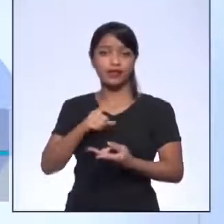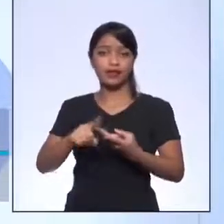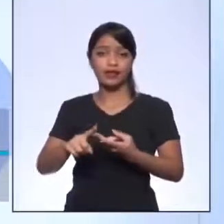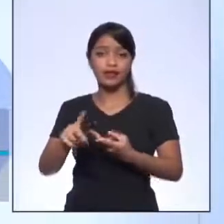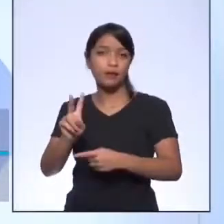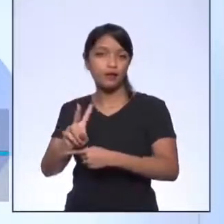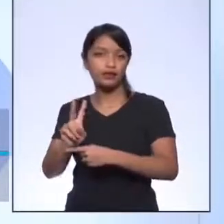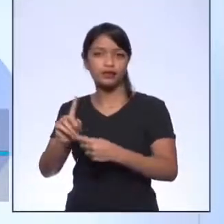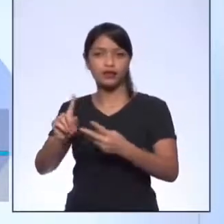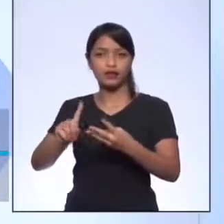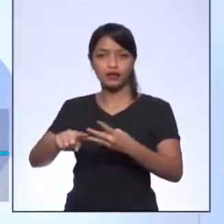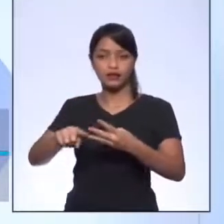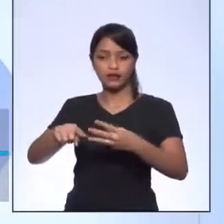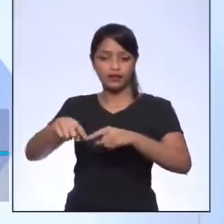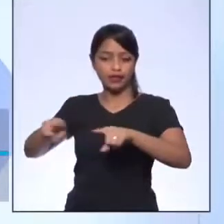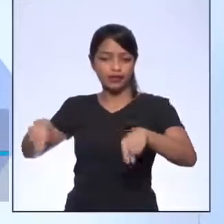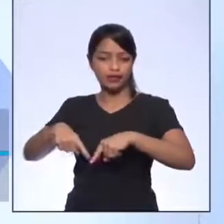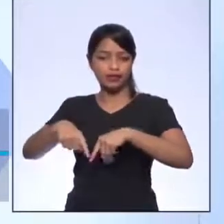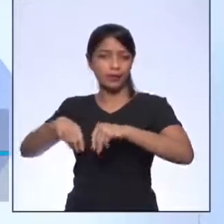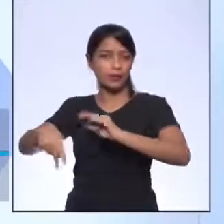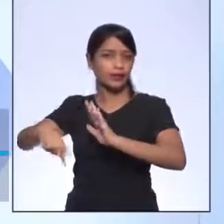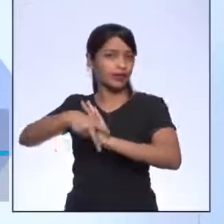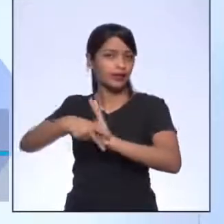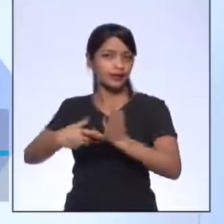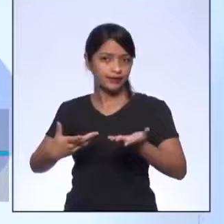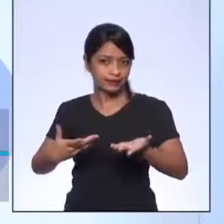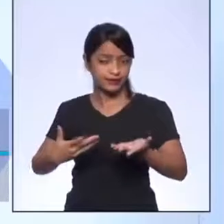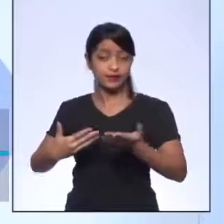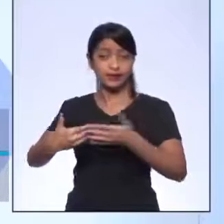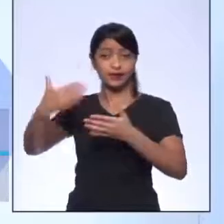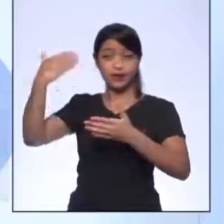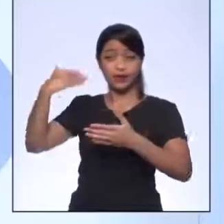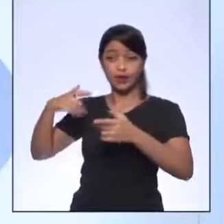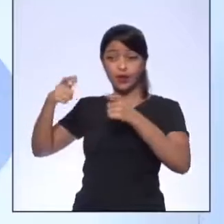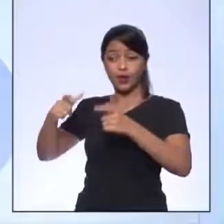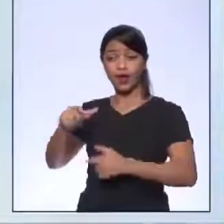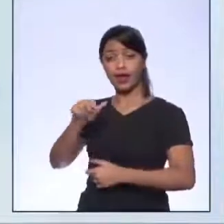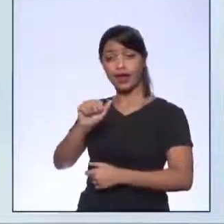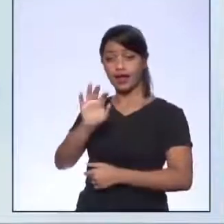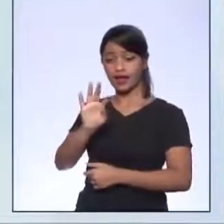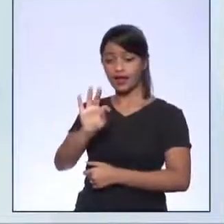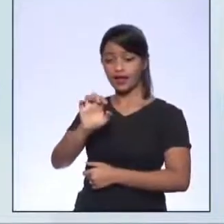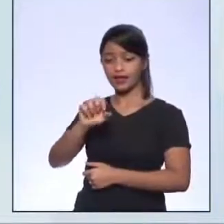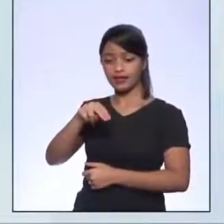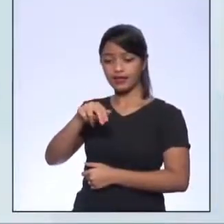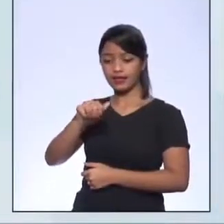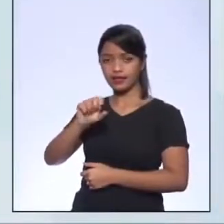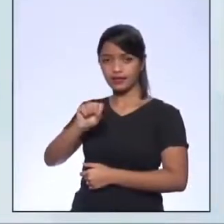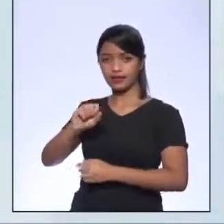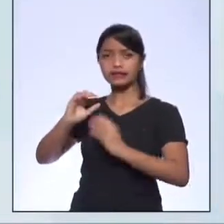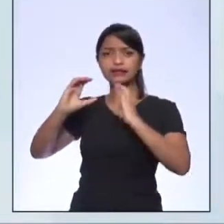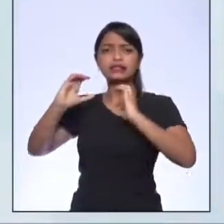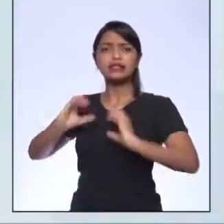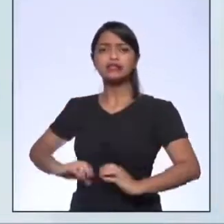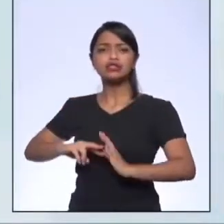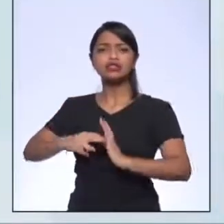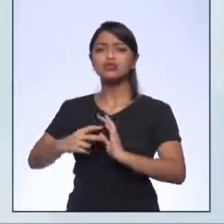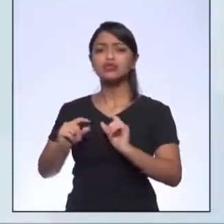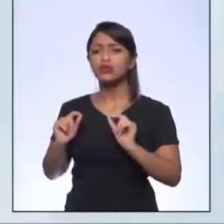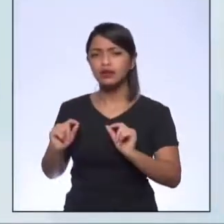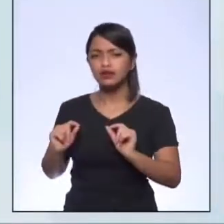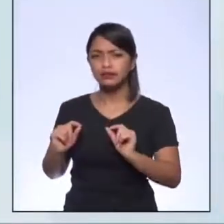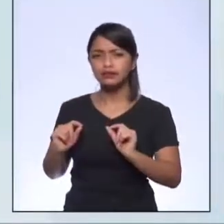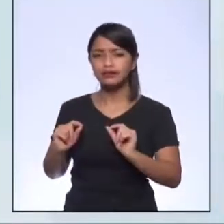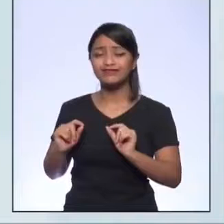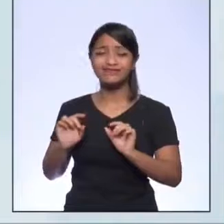propriedade. E o que era ser um cidadão em Atenas? Vamos colocar na tela. Então, só era considerado cidadão em